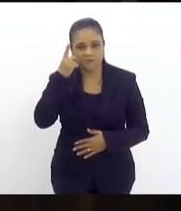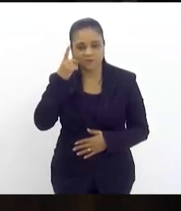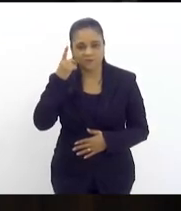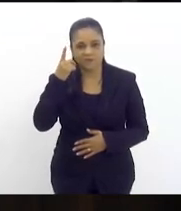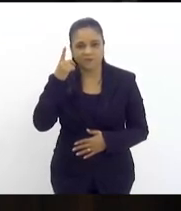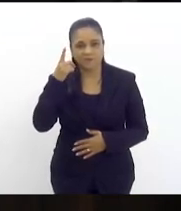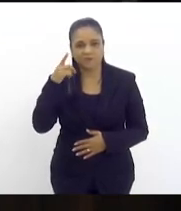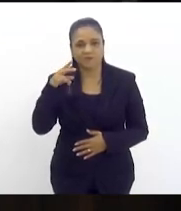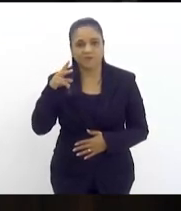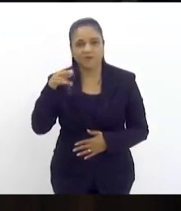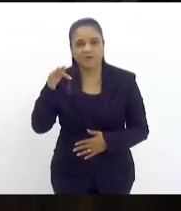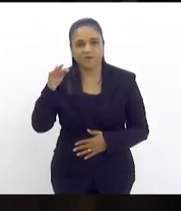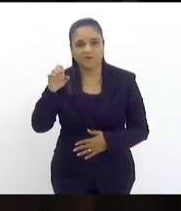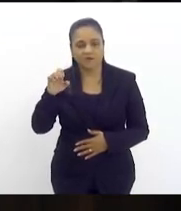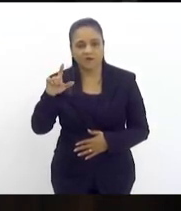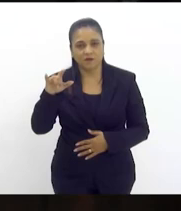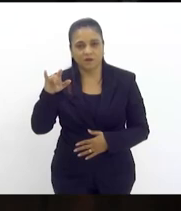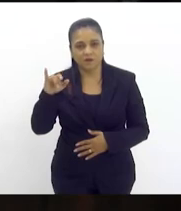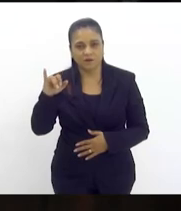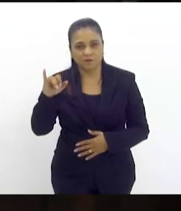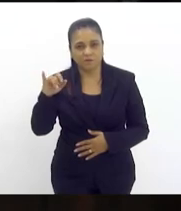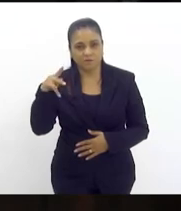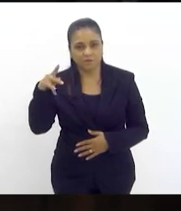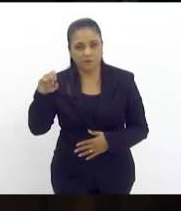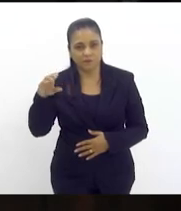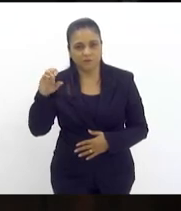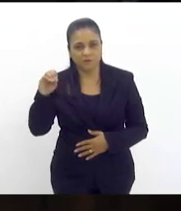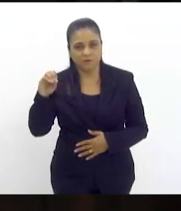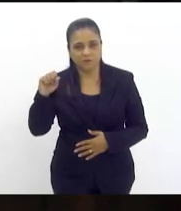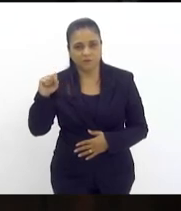Deputado Felipe Soares.